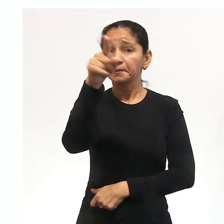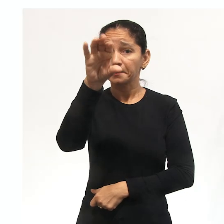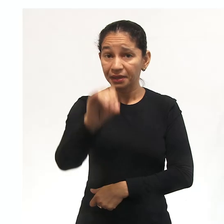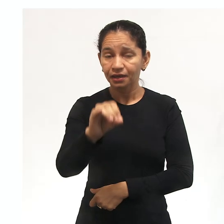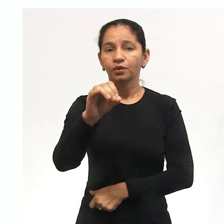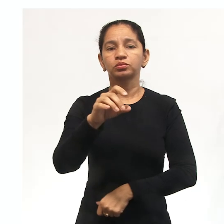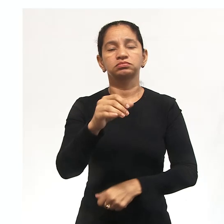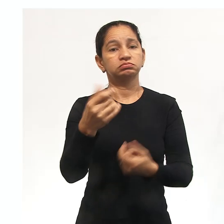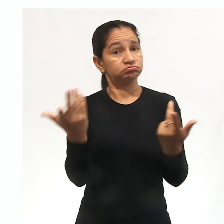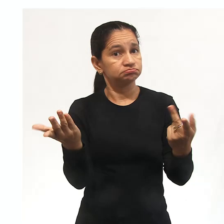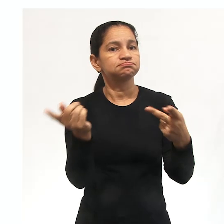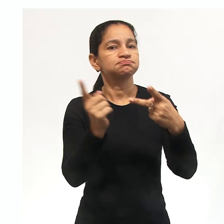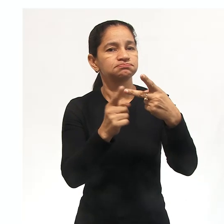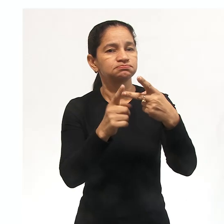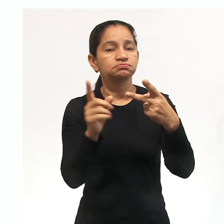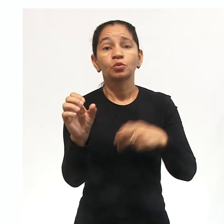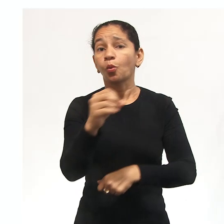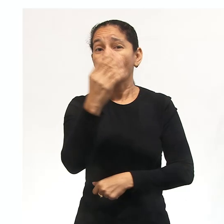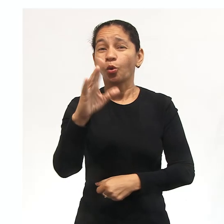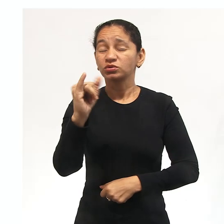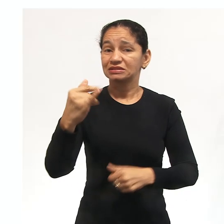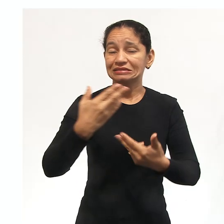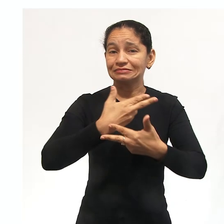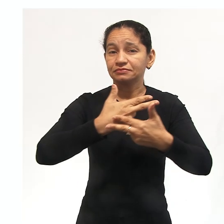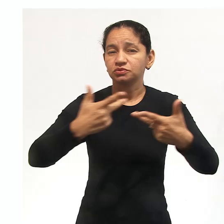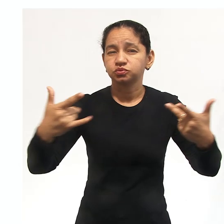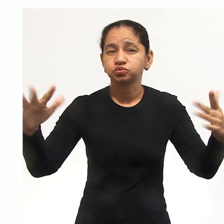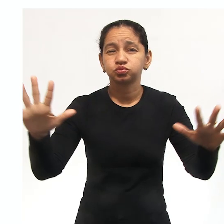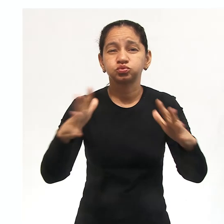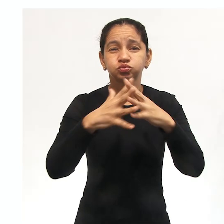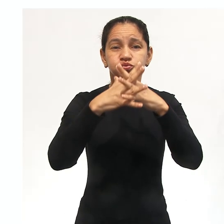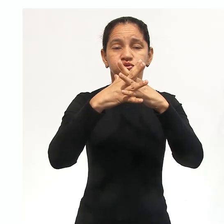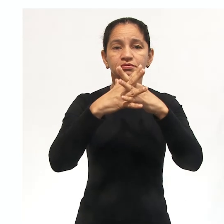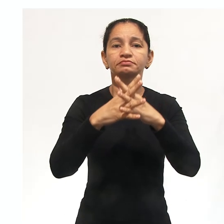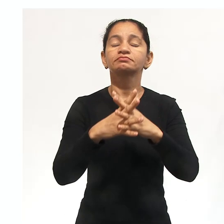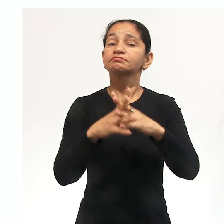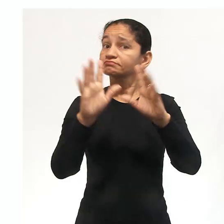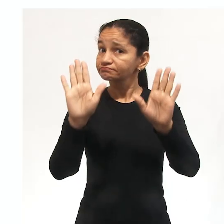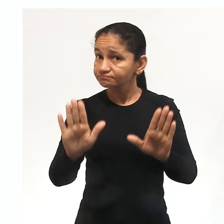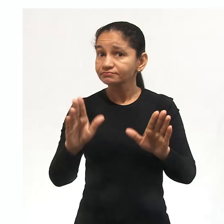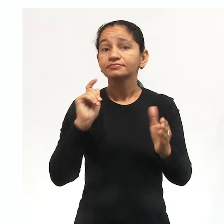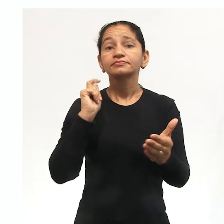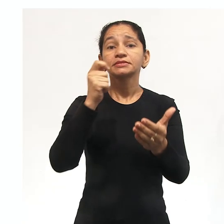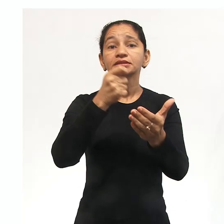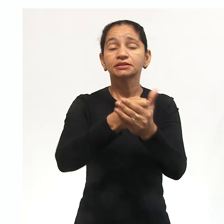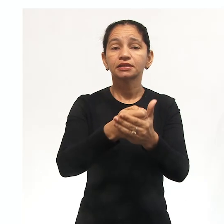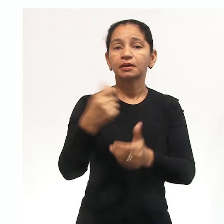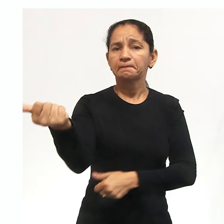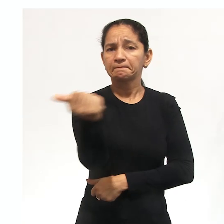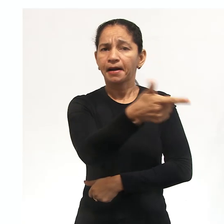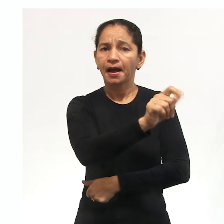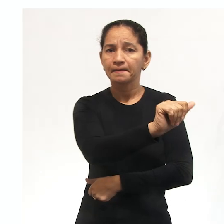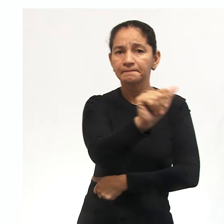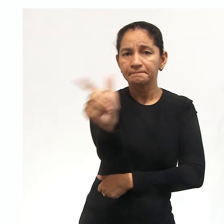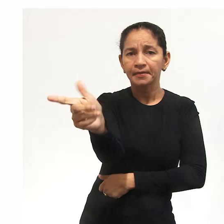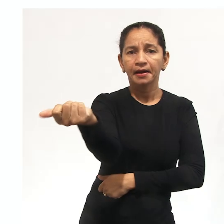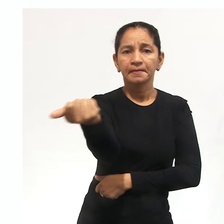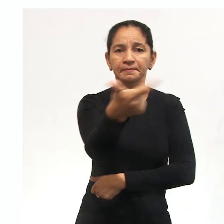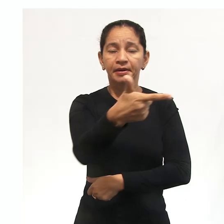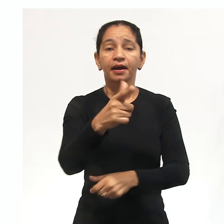rito especial ou de um objeto complexo, deve ser em outra modalidade, que seria a